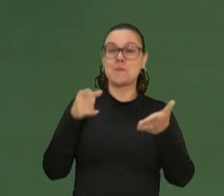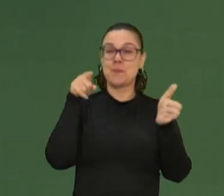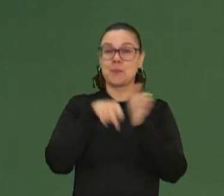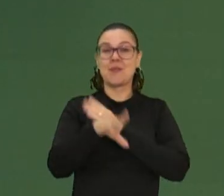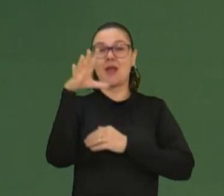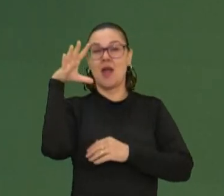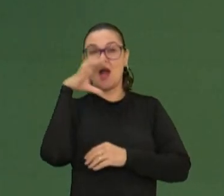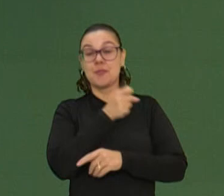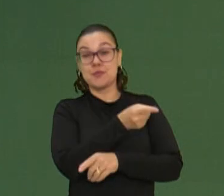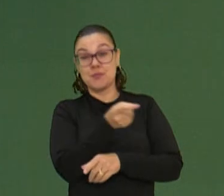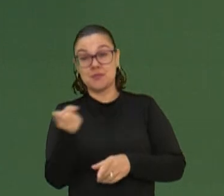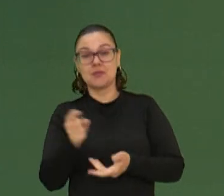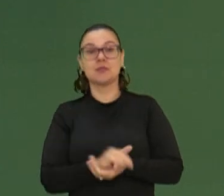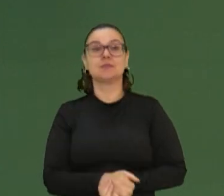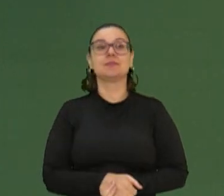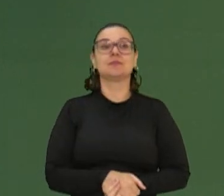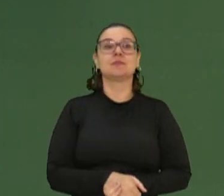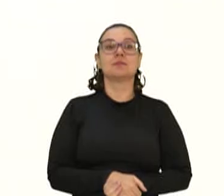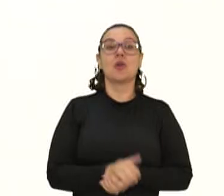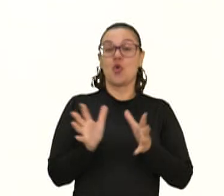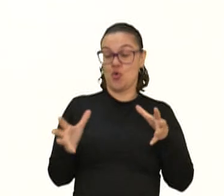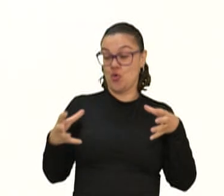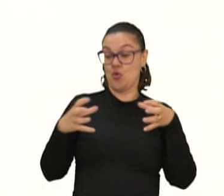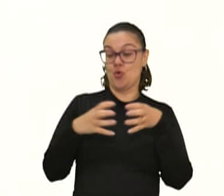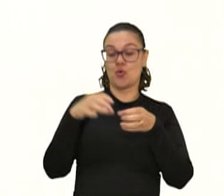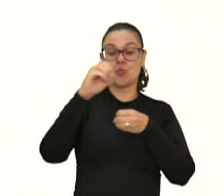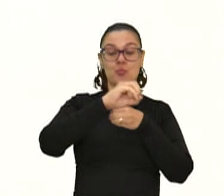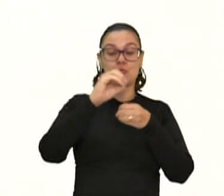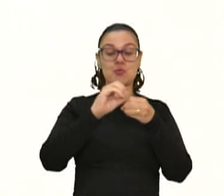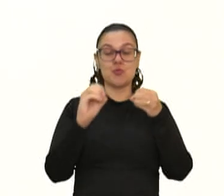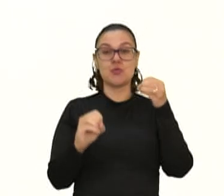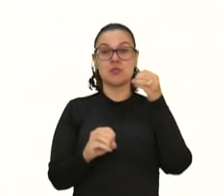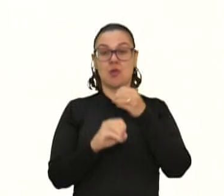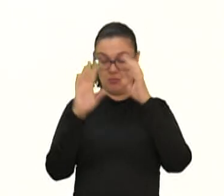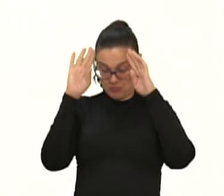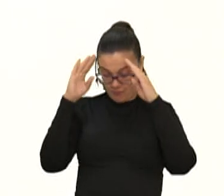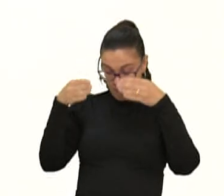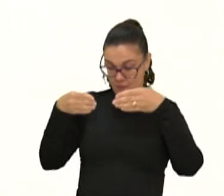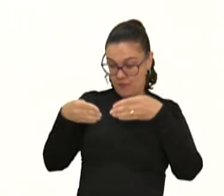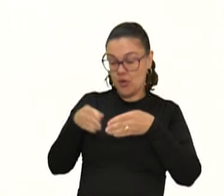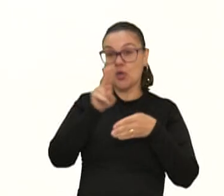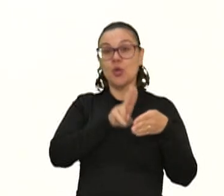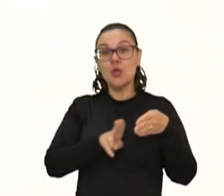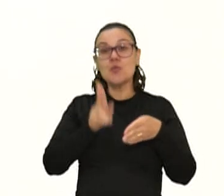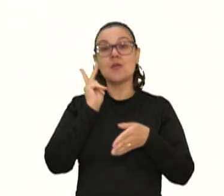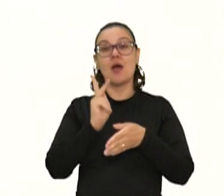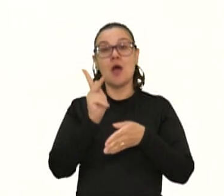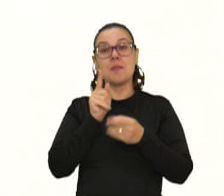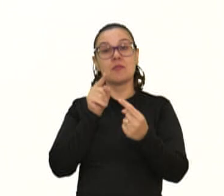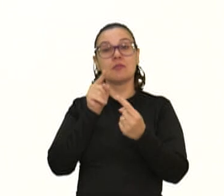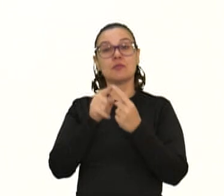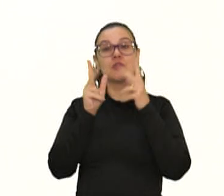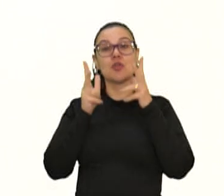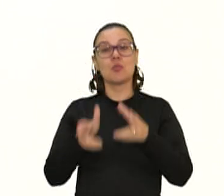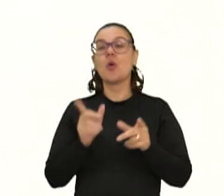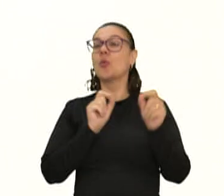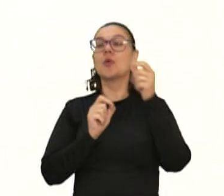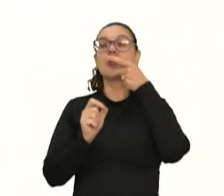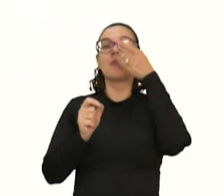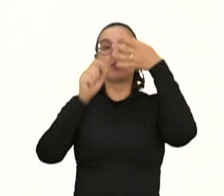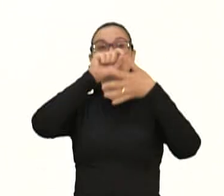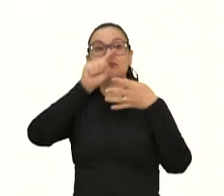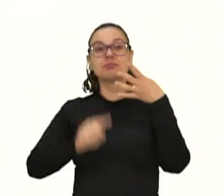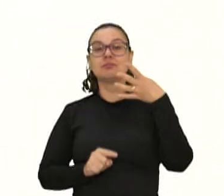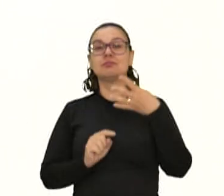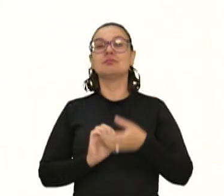Quizinho de hoje bem simples, conjunto de células especializadas e que realizam função semelhante. Do que estamos